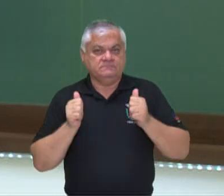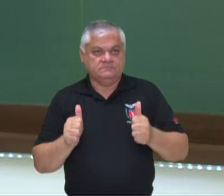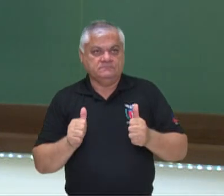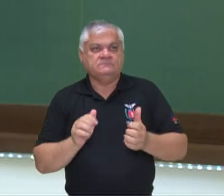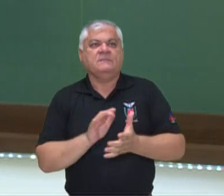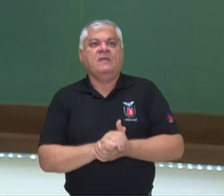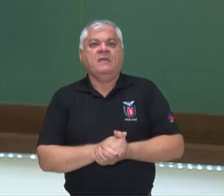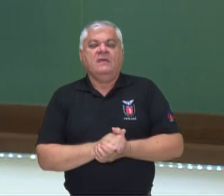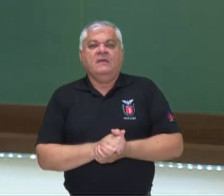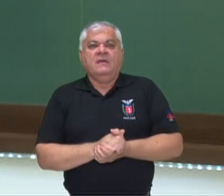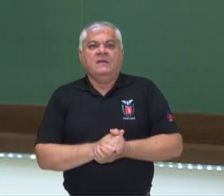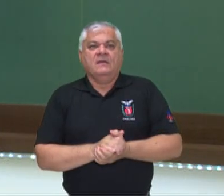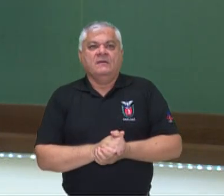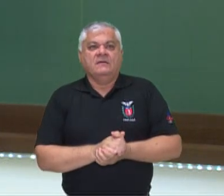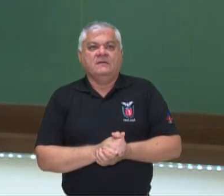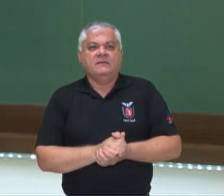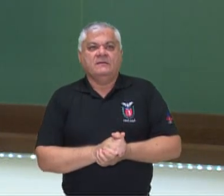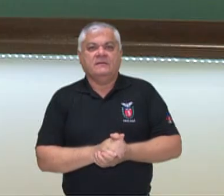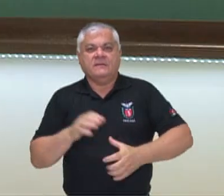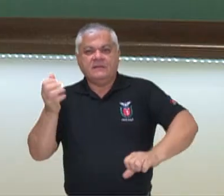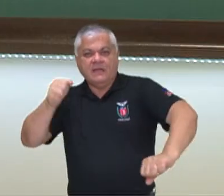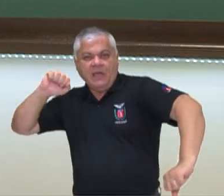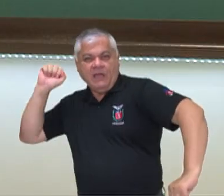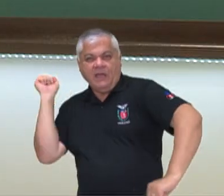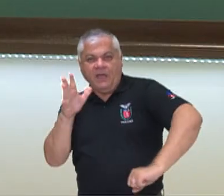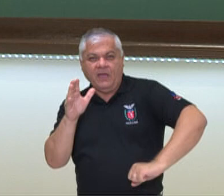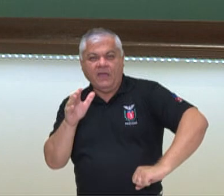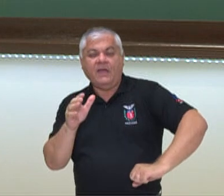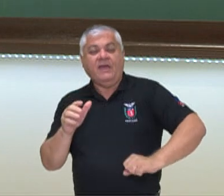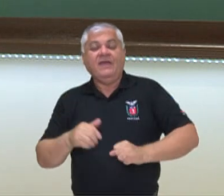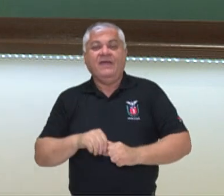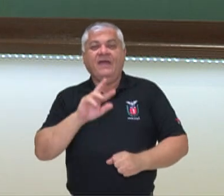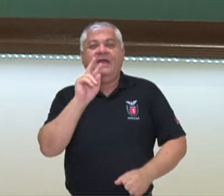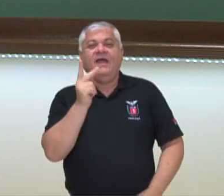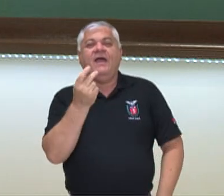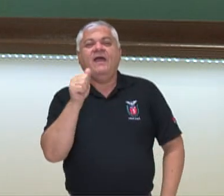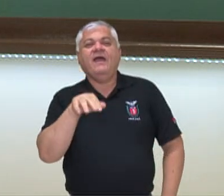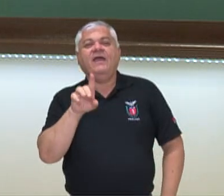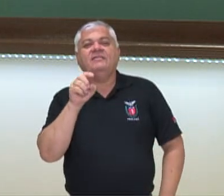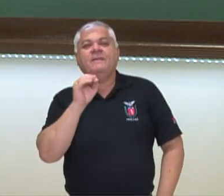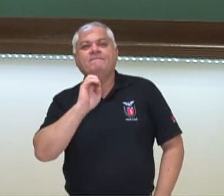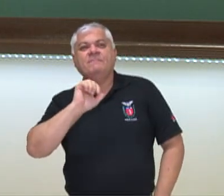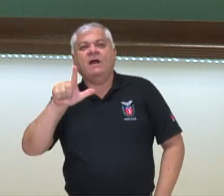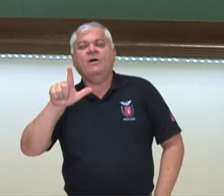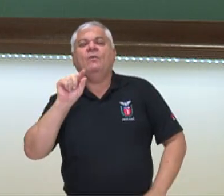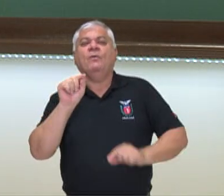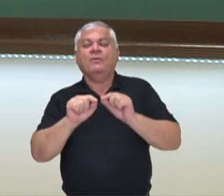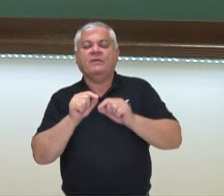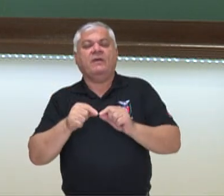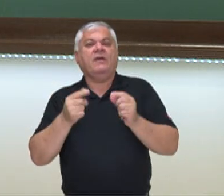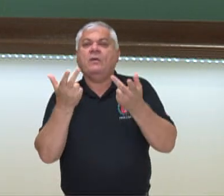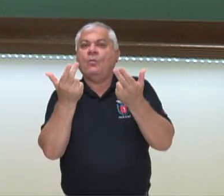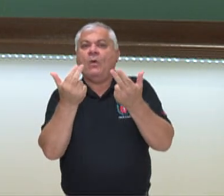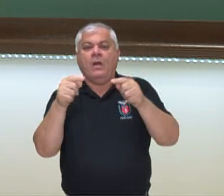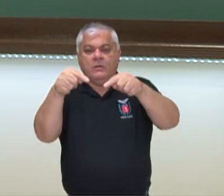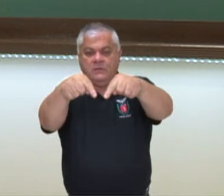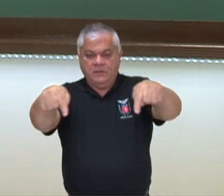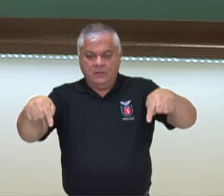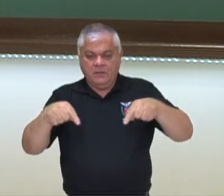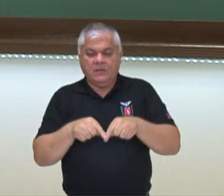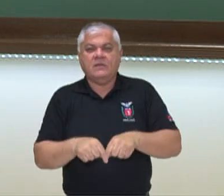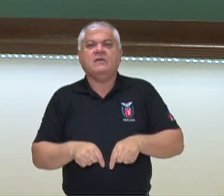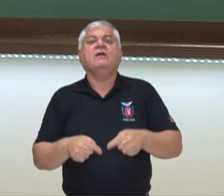ok? O handball. O handball ele é jogado praticamente na mesma quadra do